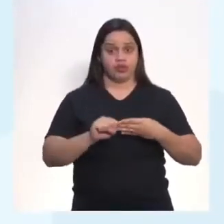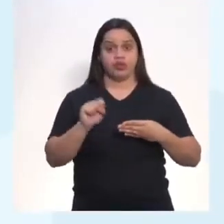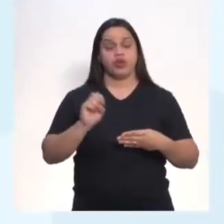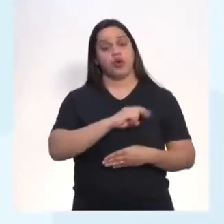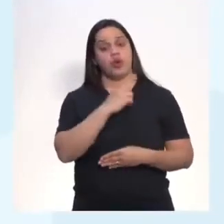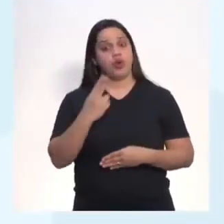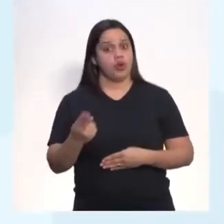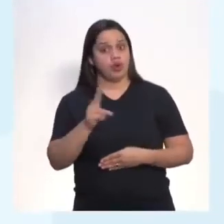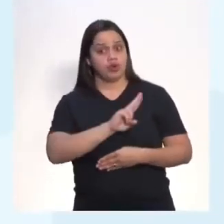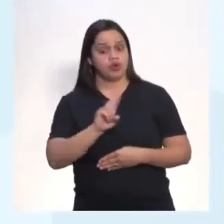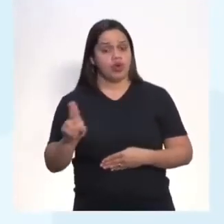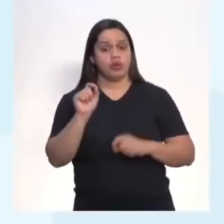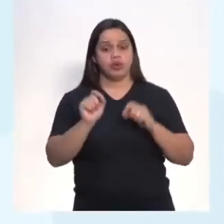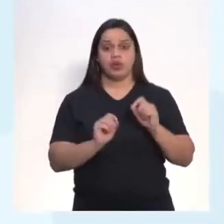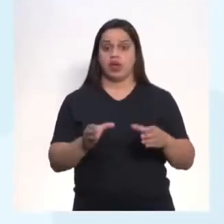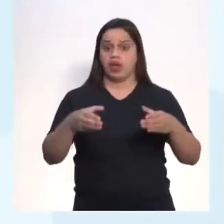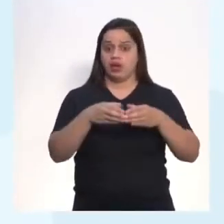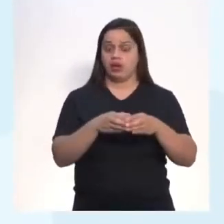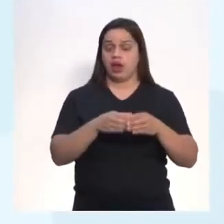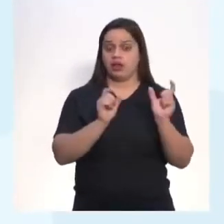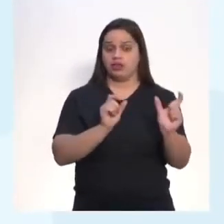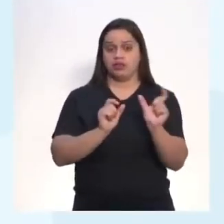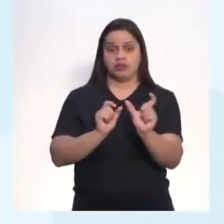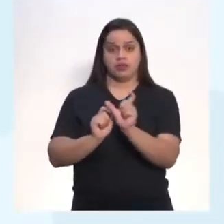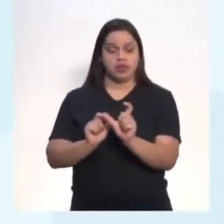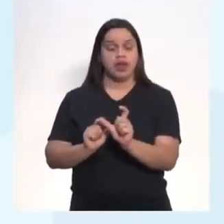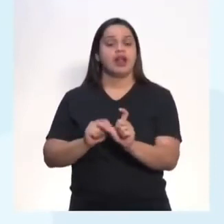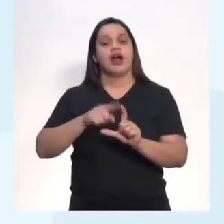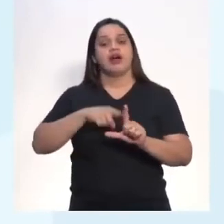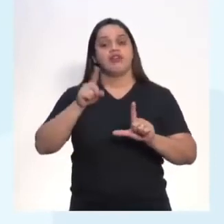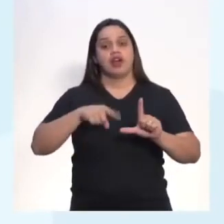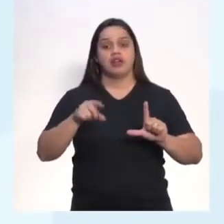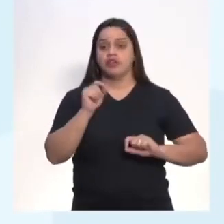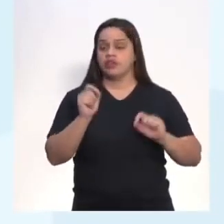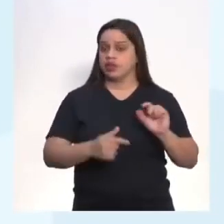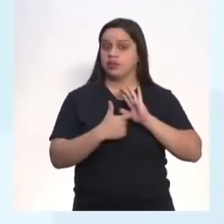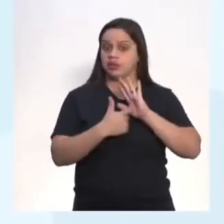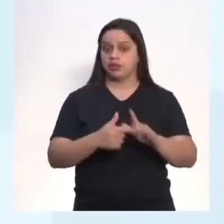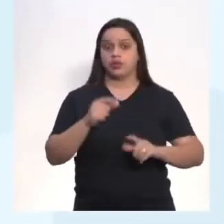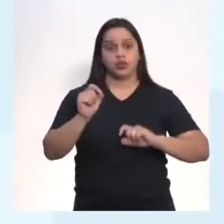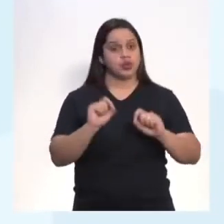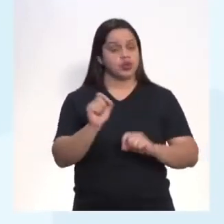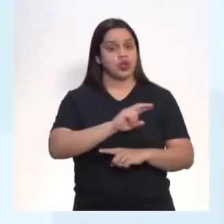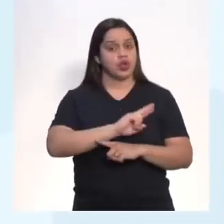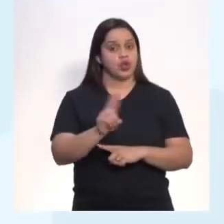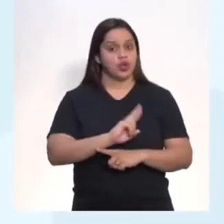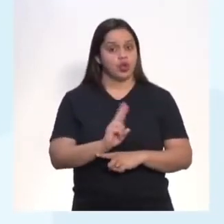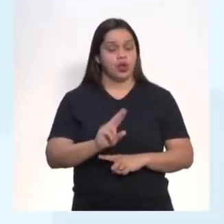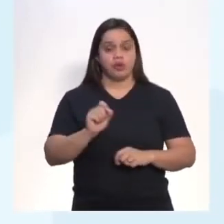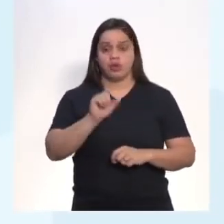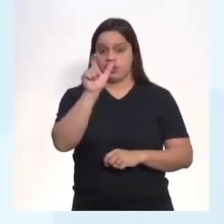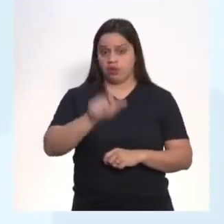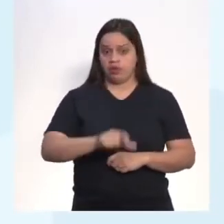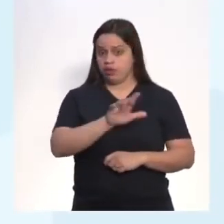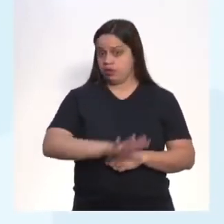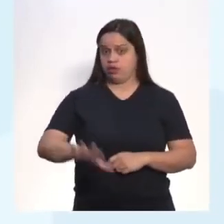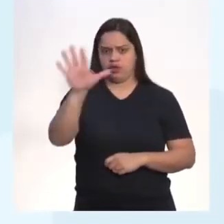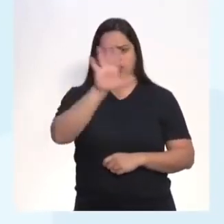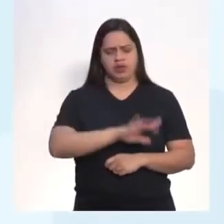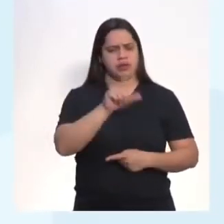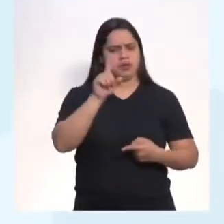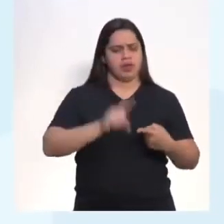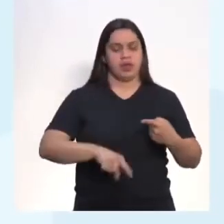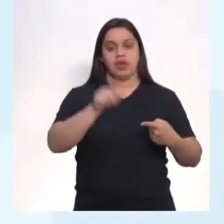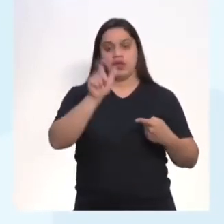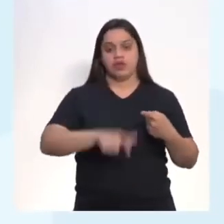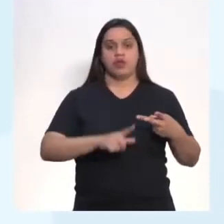ou nome pertence a uma classe de palavras variável com que designam ou se nomeiam seres em geral. Pessoas, animais